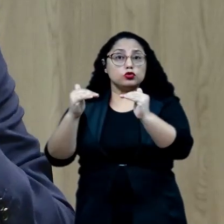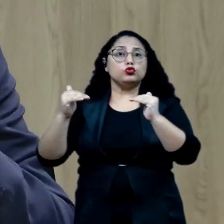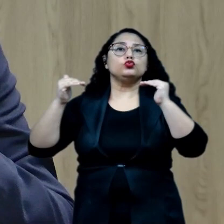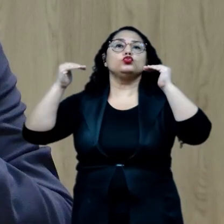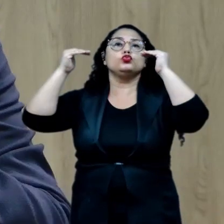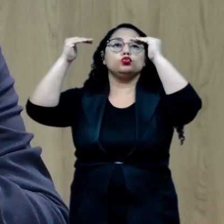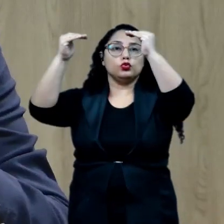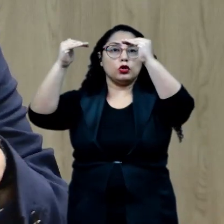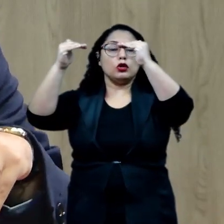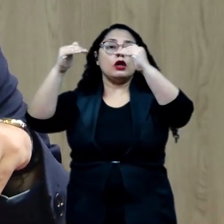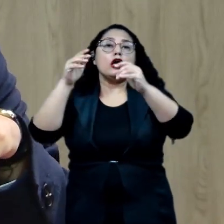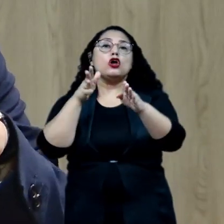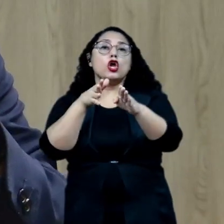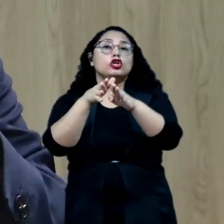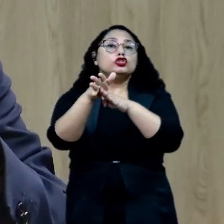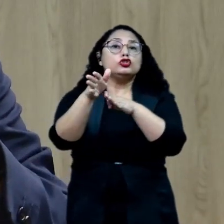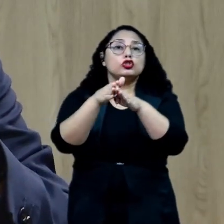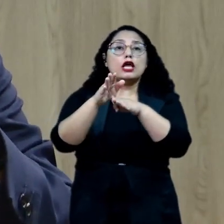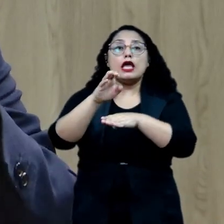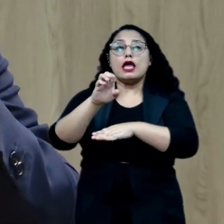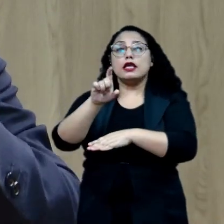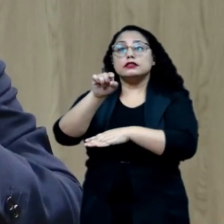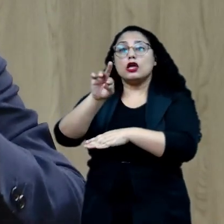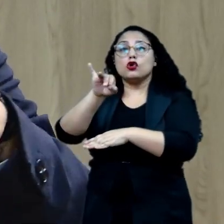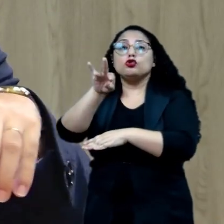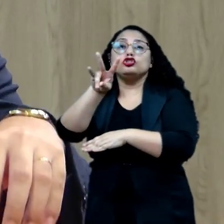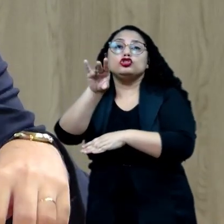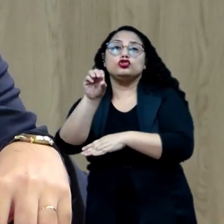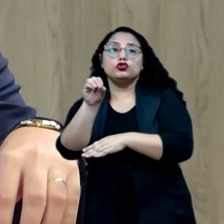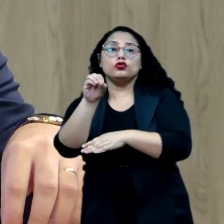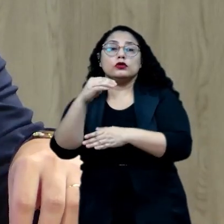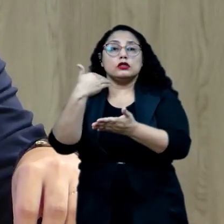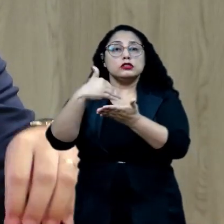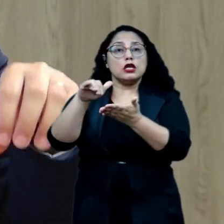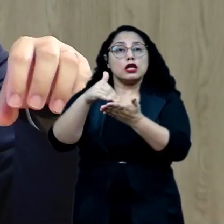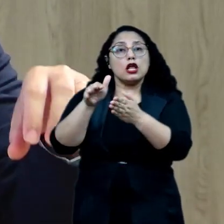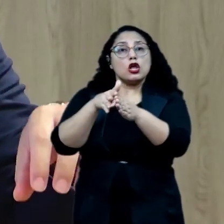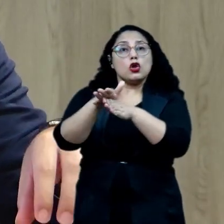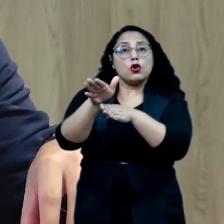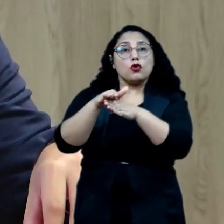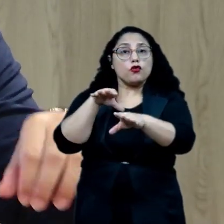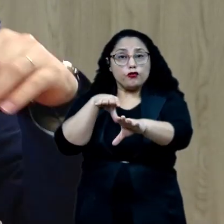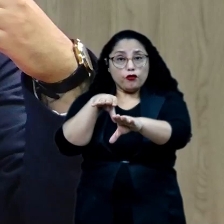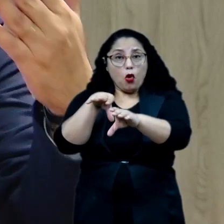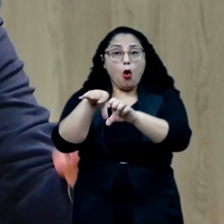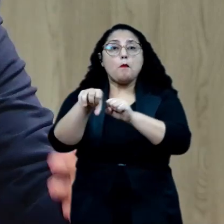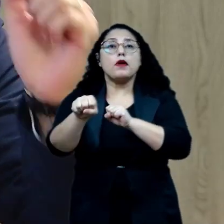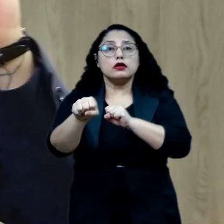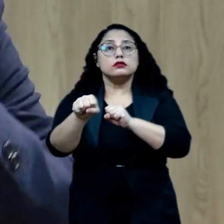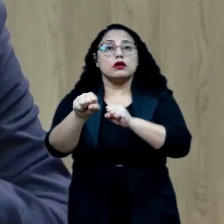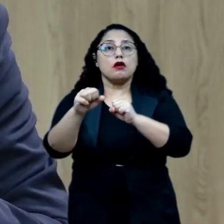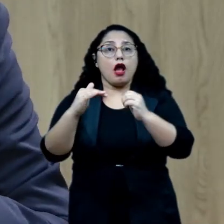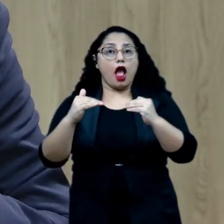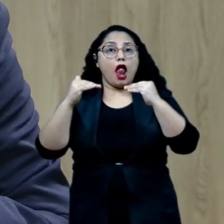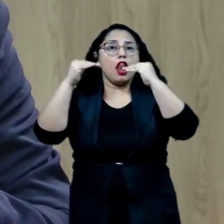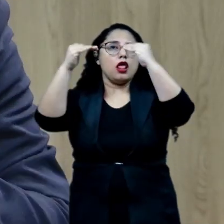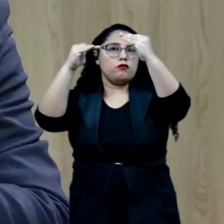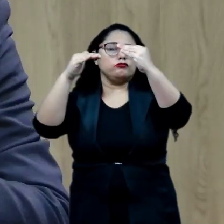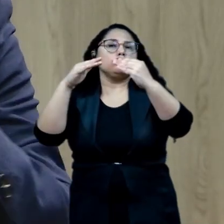superior, executivo, como eles chamam, para o secretário executivo com formação ao nível de